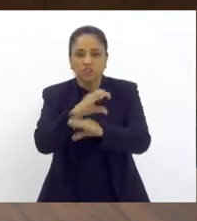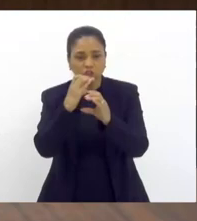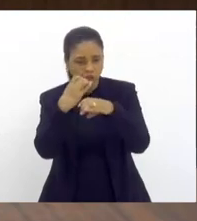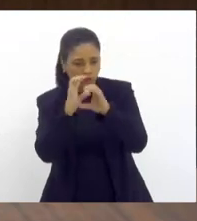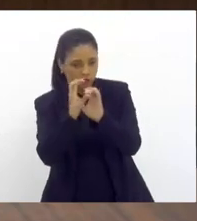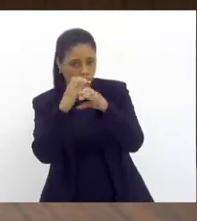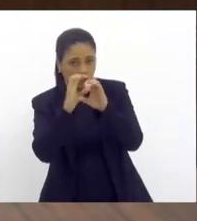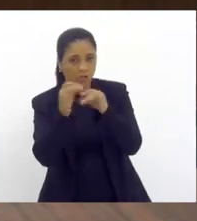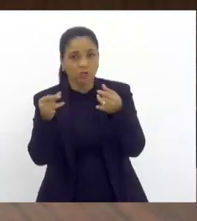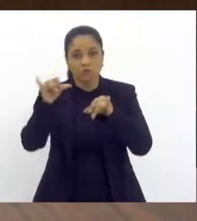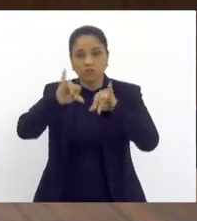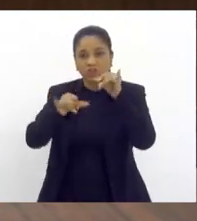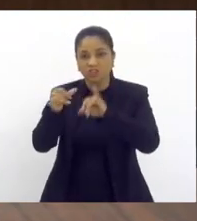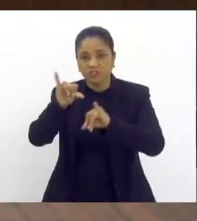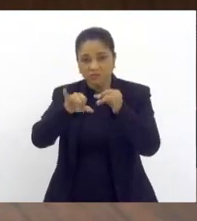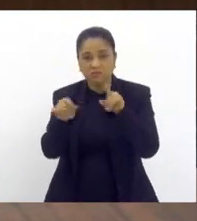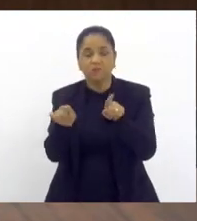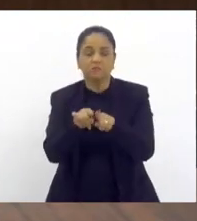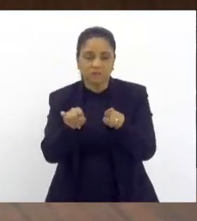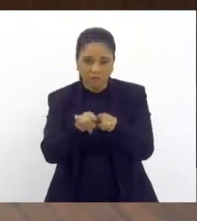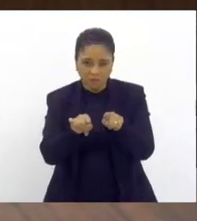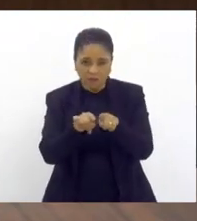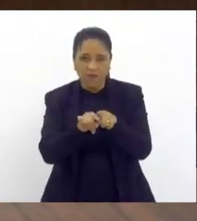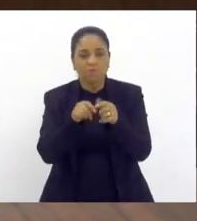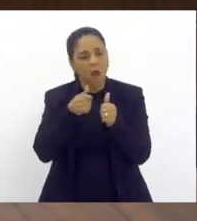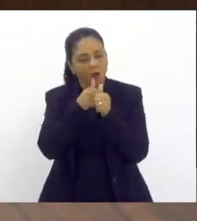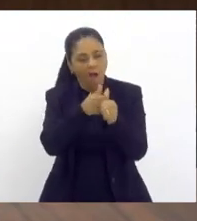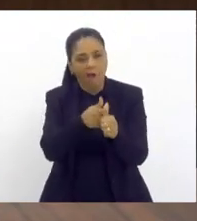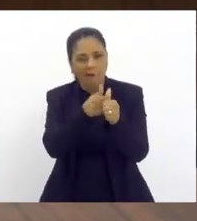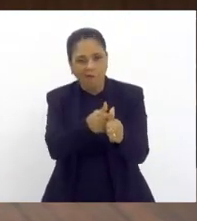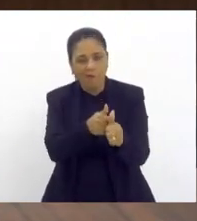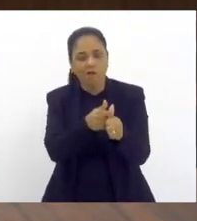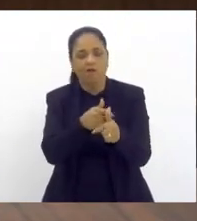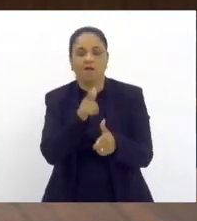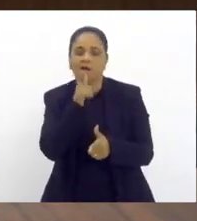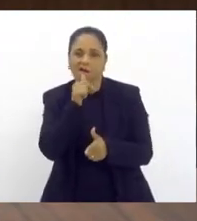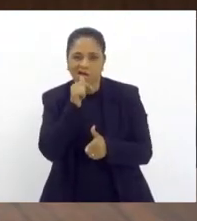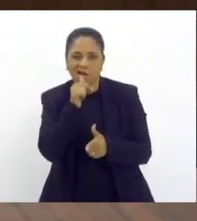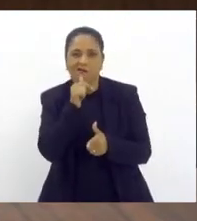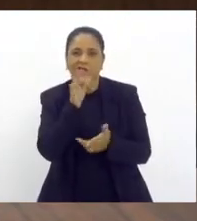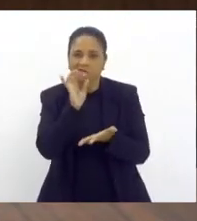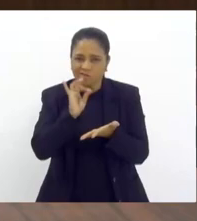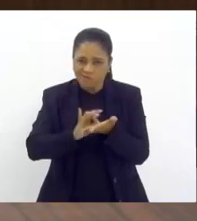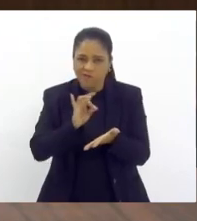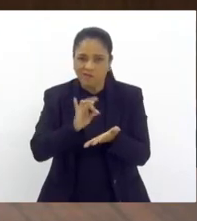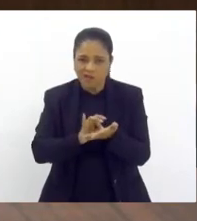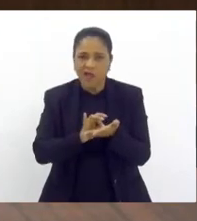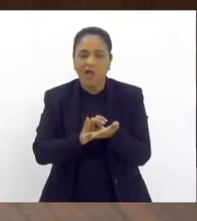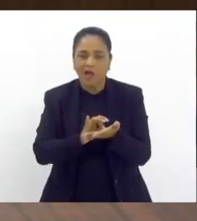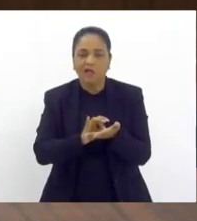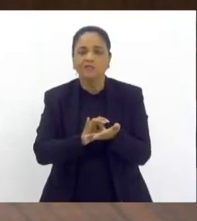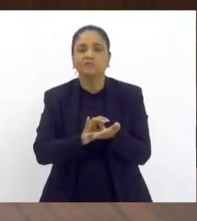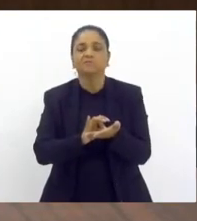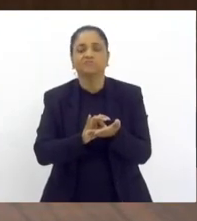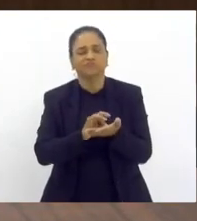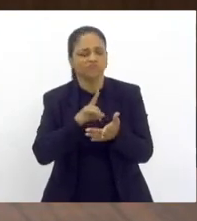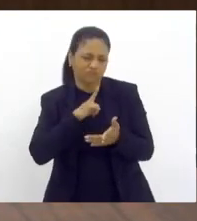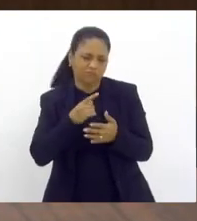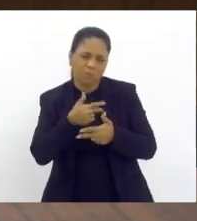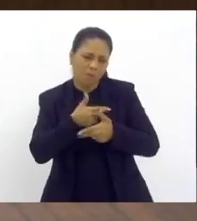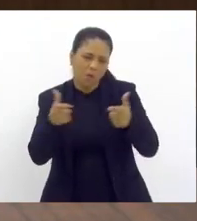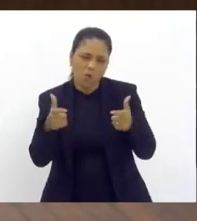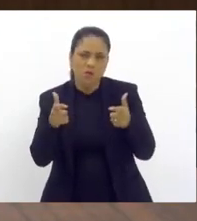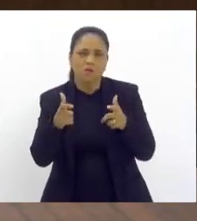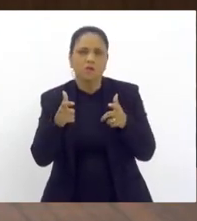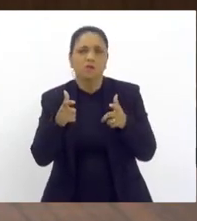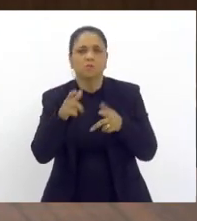Química, para que a gente possa acompanhar. Então, definitivamente, a água que você vai beber lá na sua casa mineral, que todo mundo tem aquele galão, a maioria da